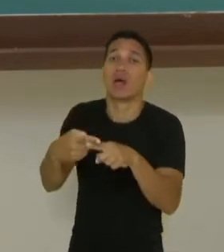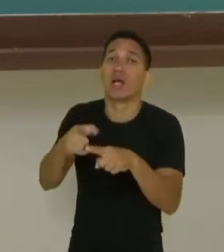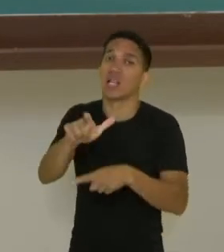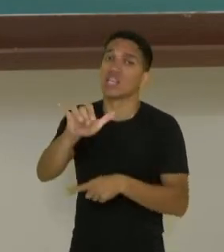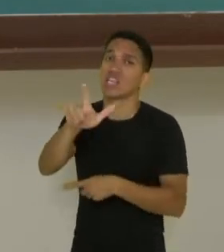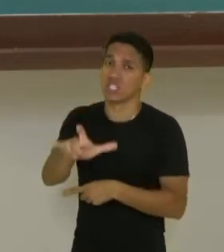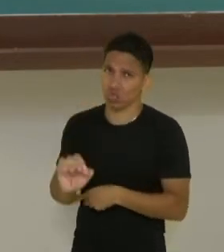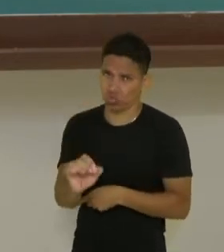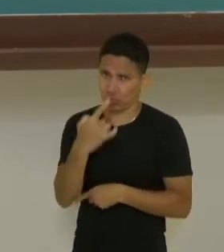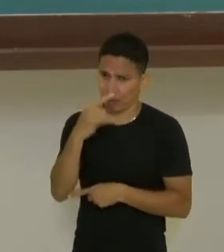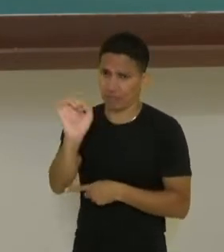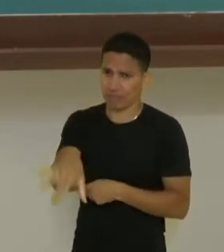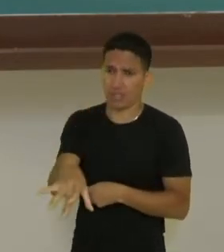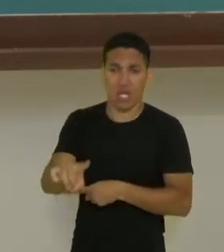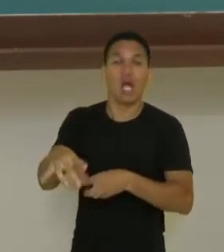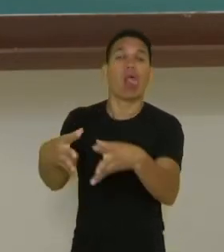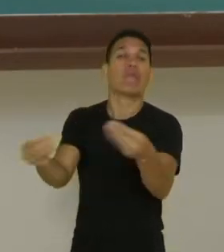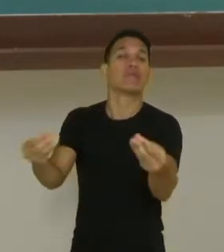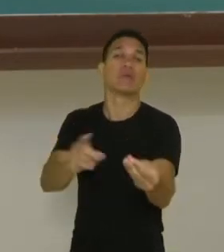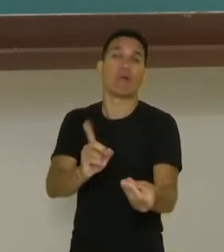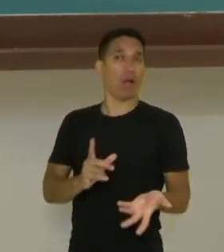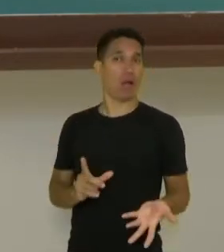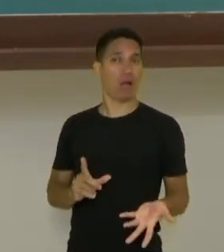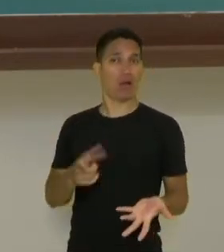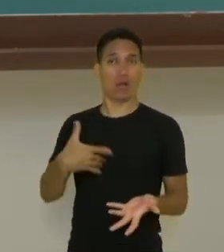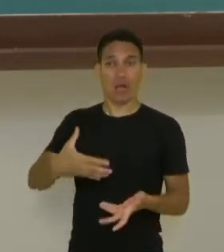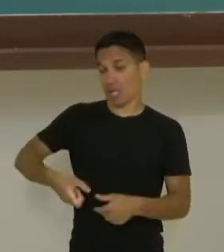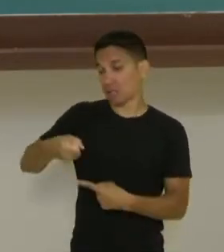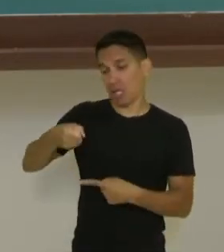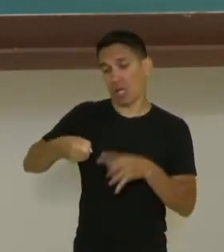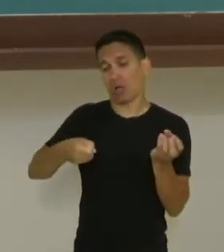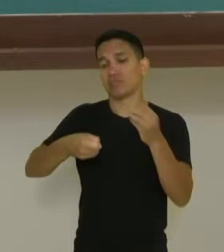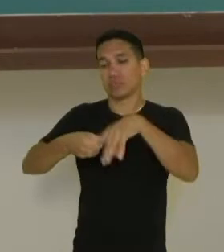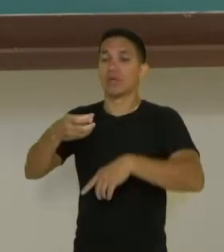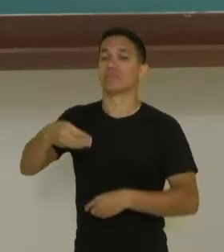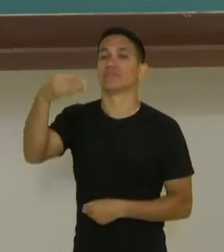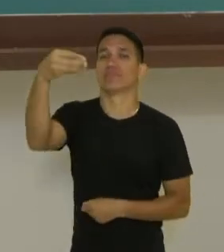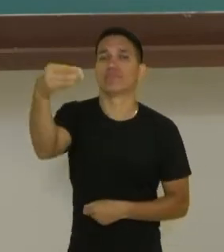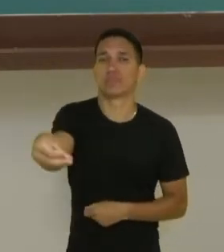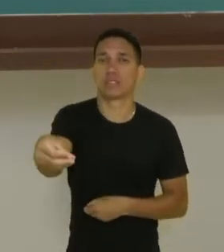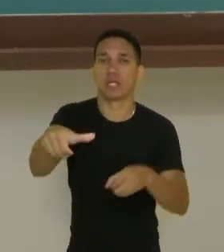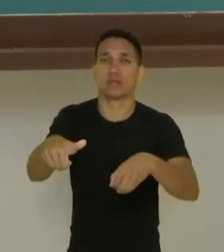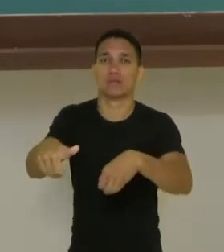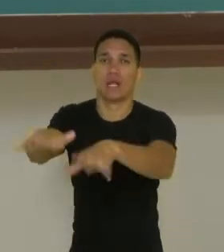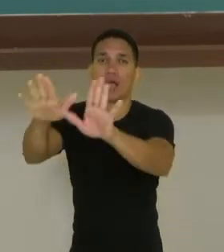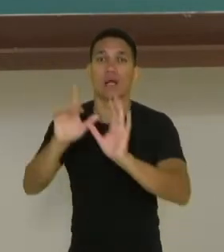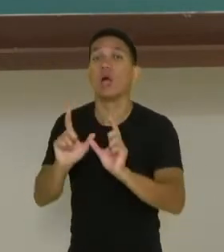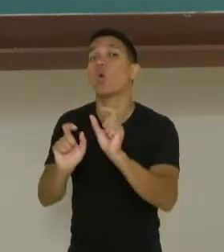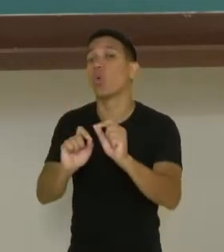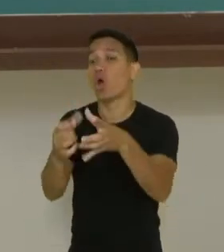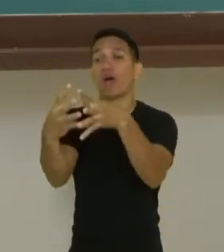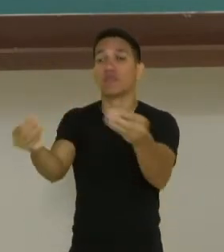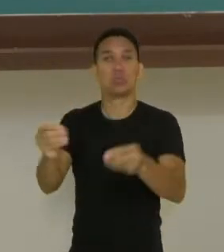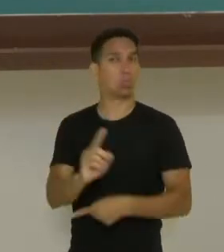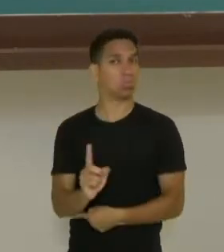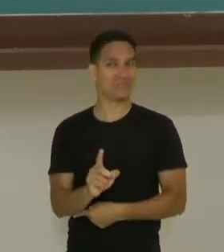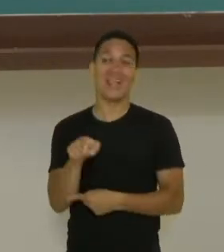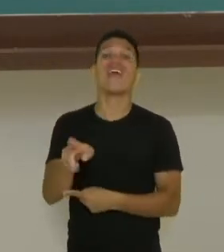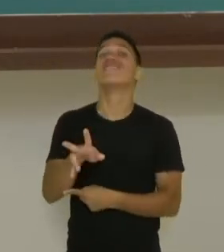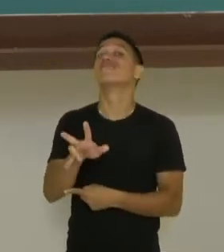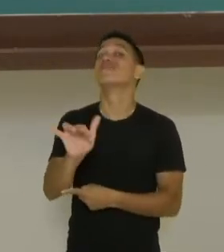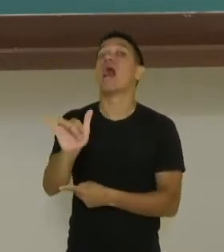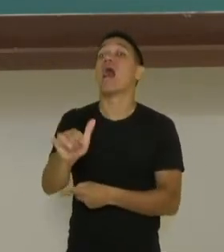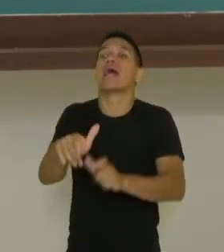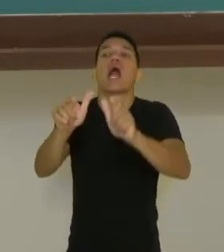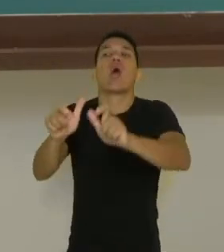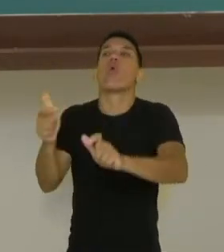você joga na sacola. Então, colocou na sacola e colocou para o caminhão levar, ele não desaparece. Ele vai ficar em